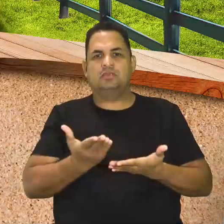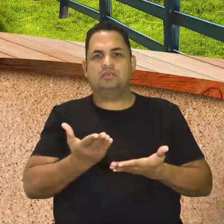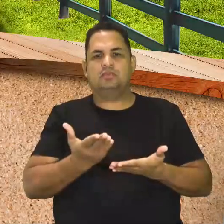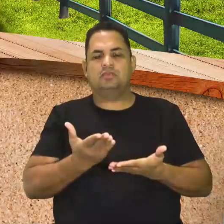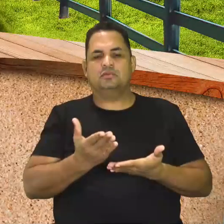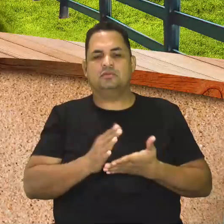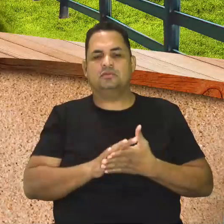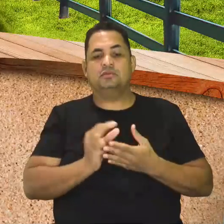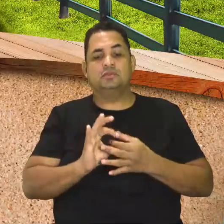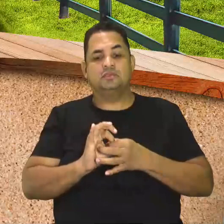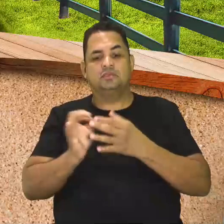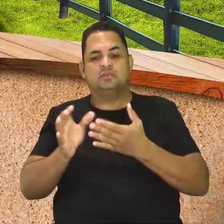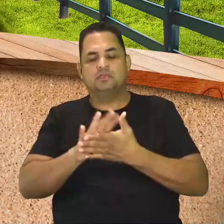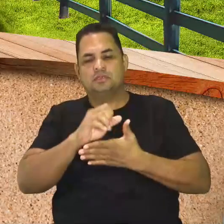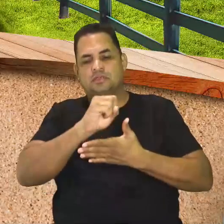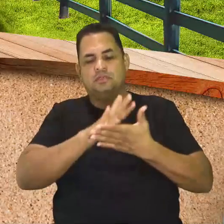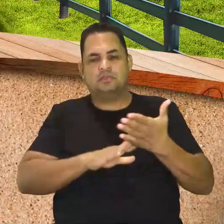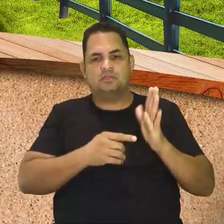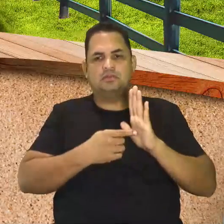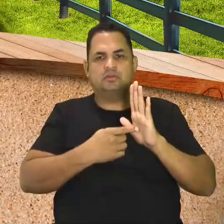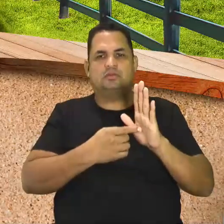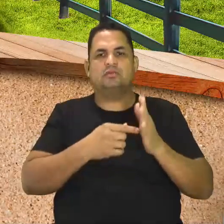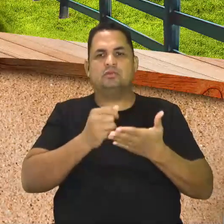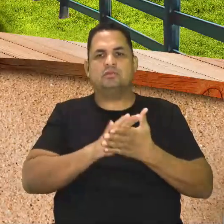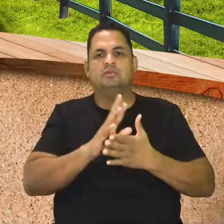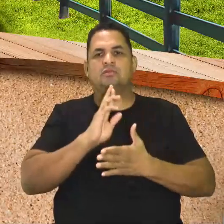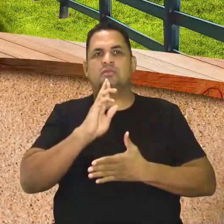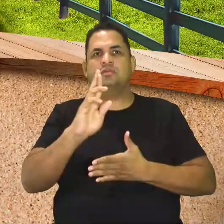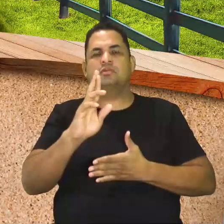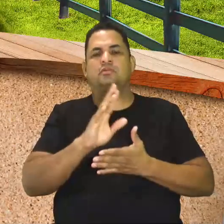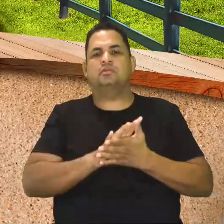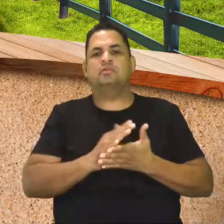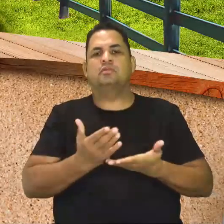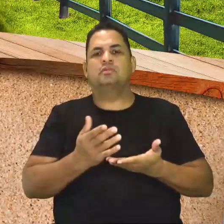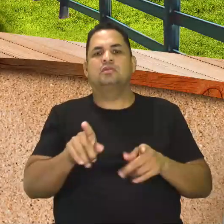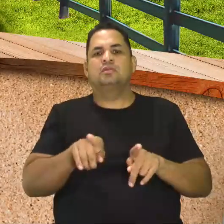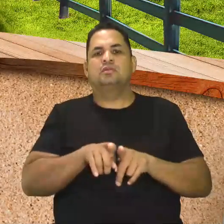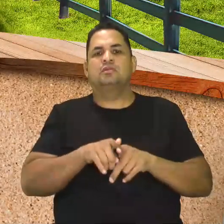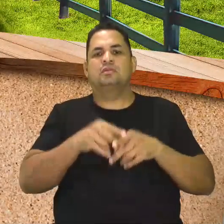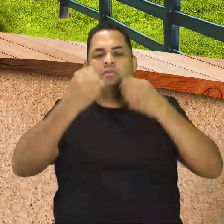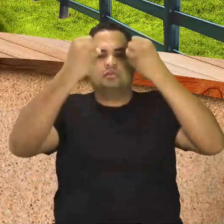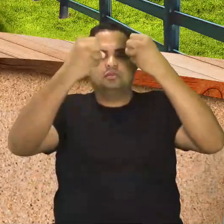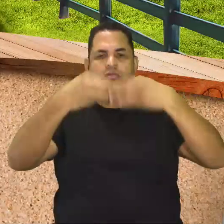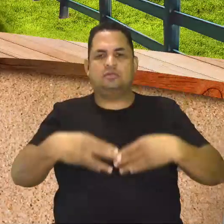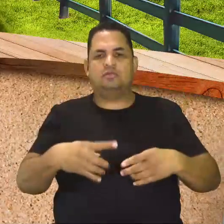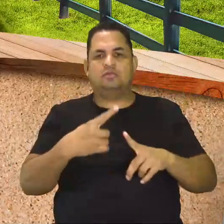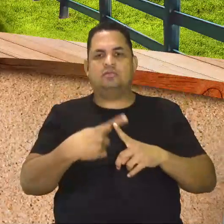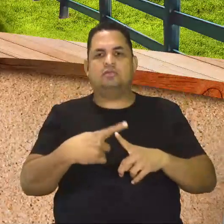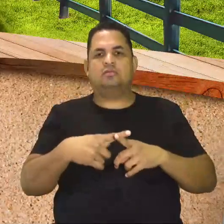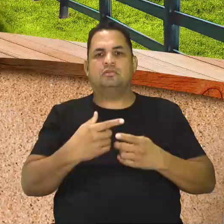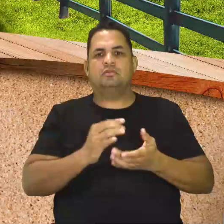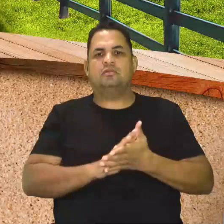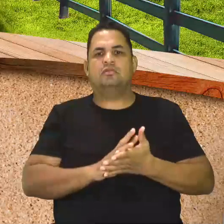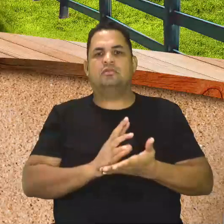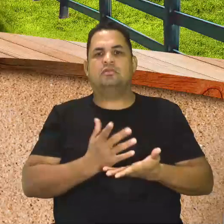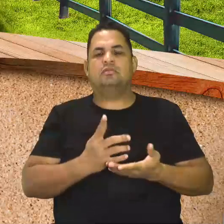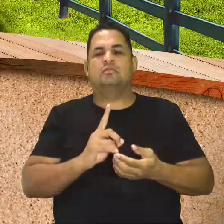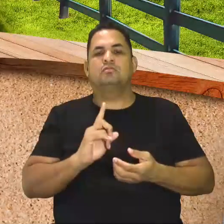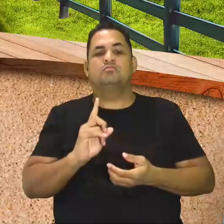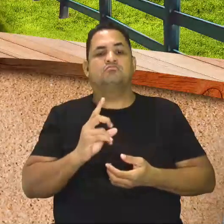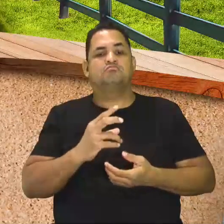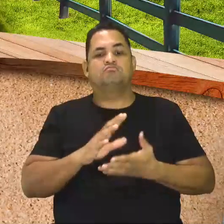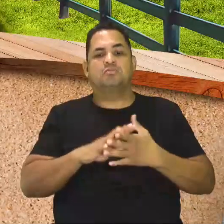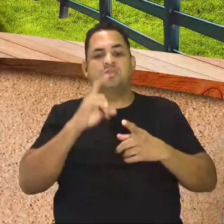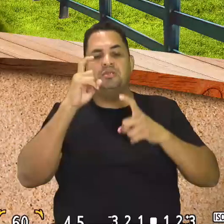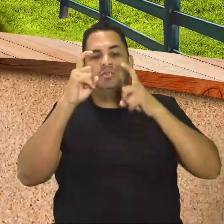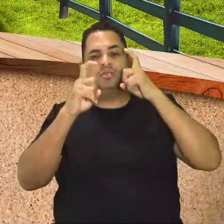a atividade, vou mostrar a resposta e a gente mostra a resposta e também explica por que essa resposta. Não